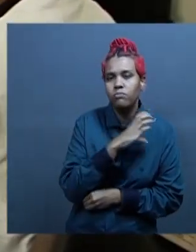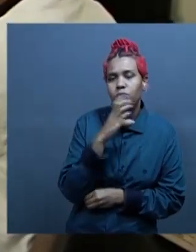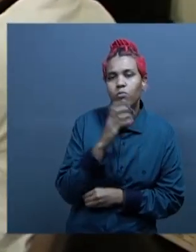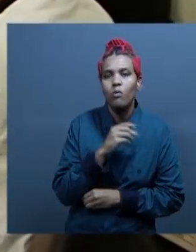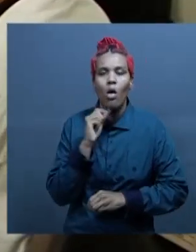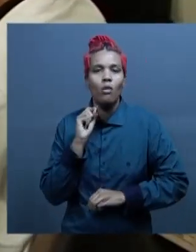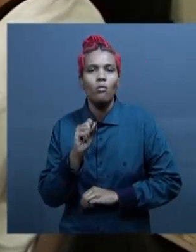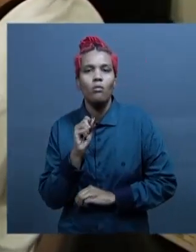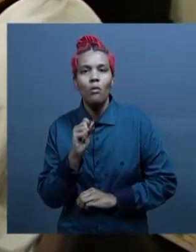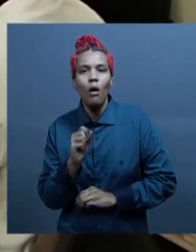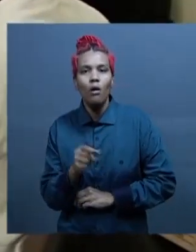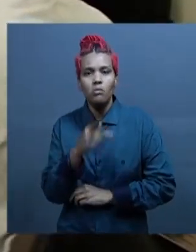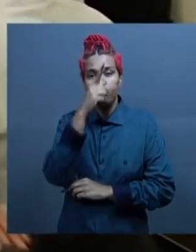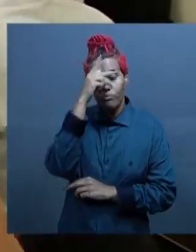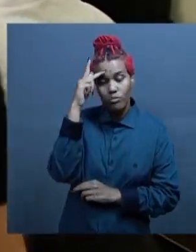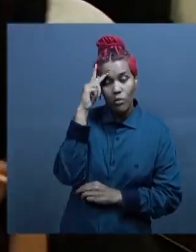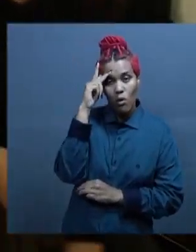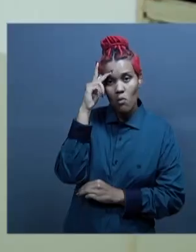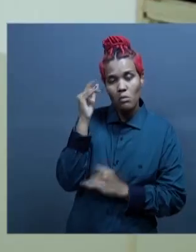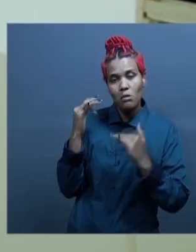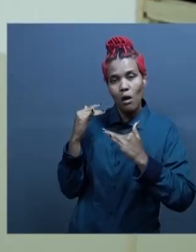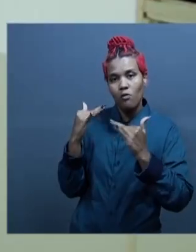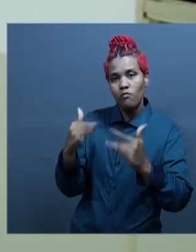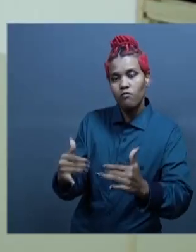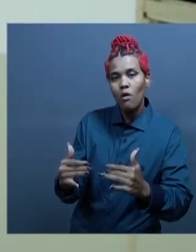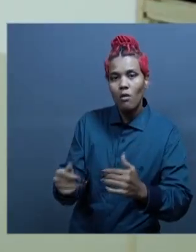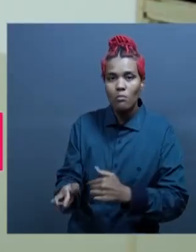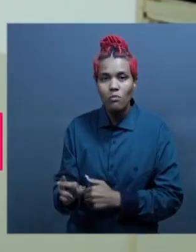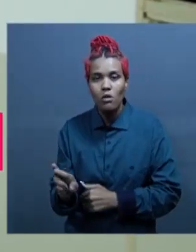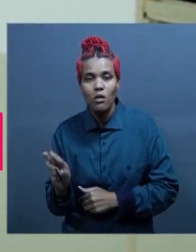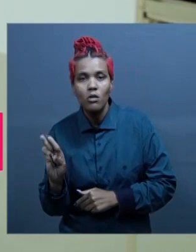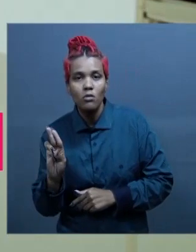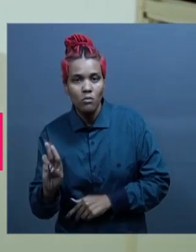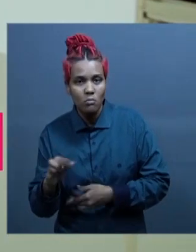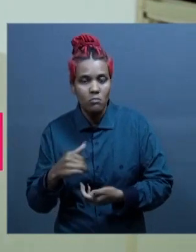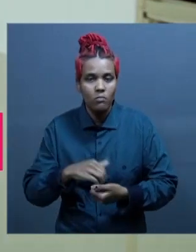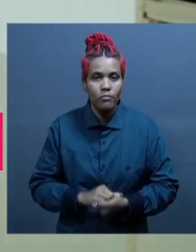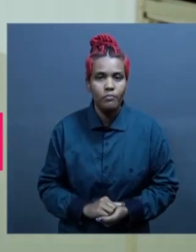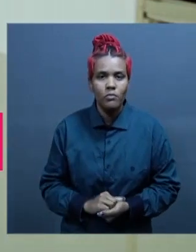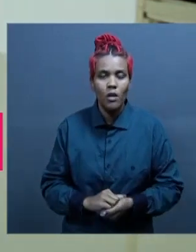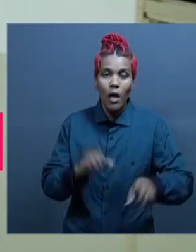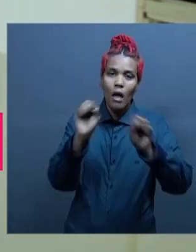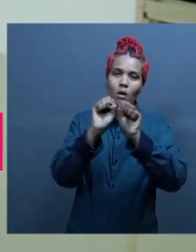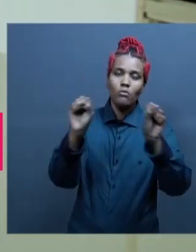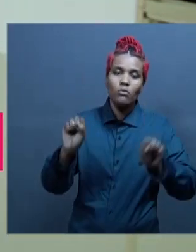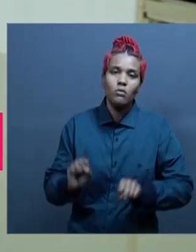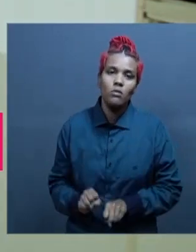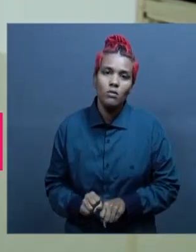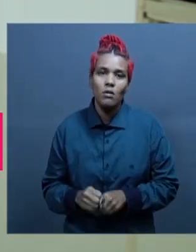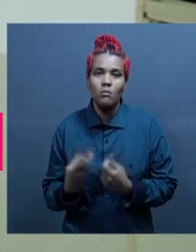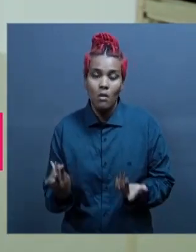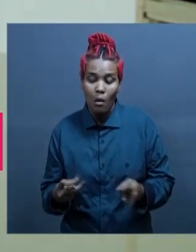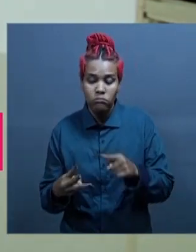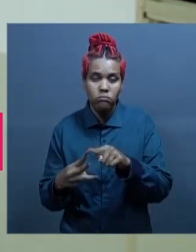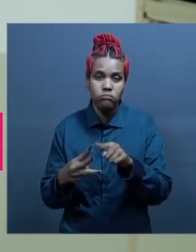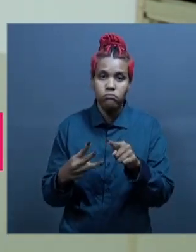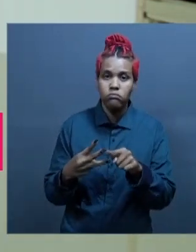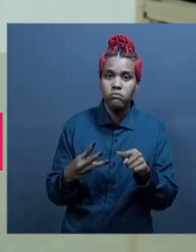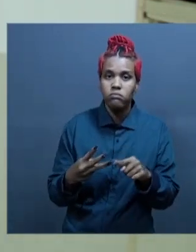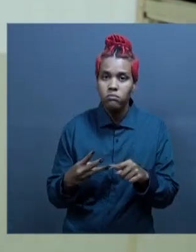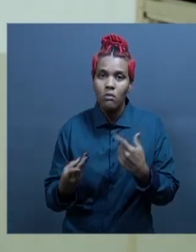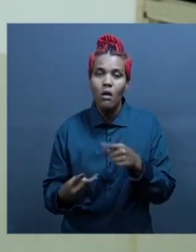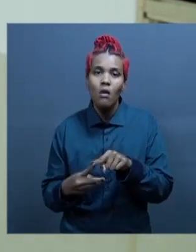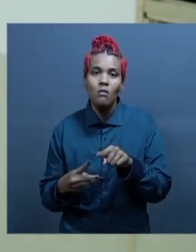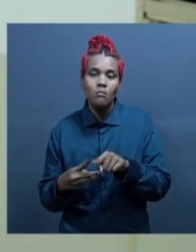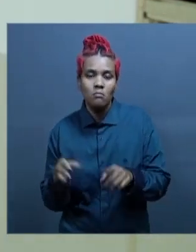dos restaurantes universitários é na verdade o sistema a gente tá entendendo ele como três grandes ganhos né é a questão